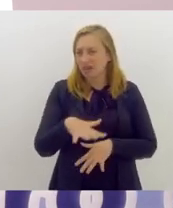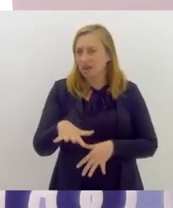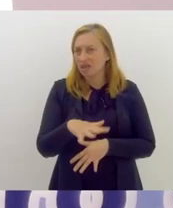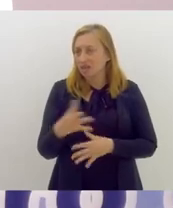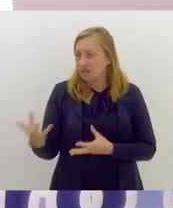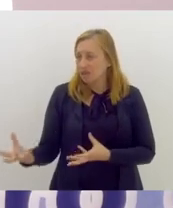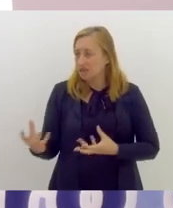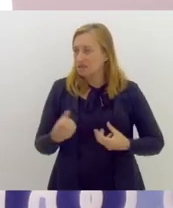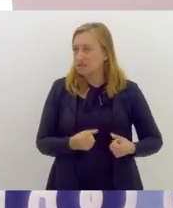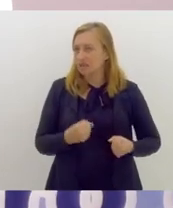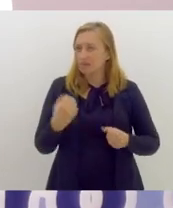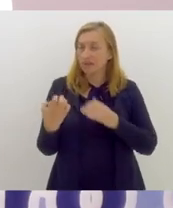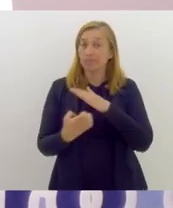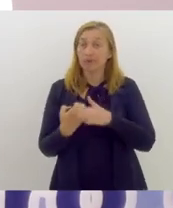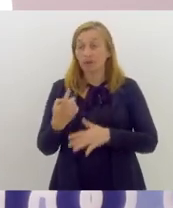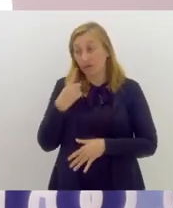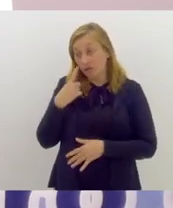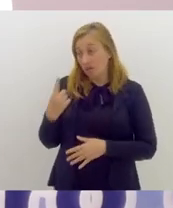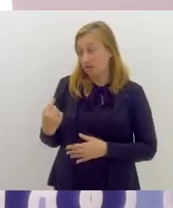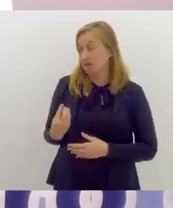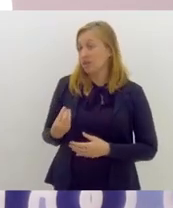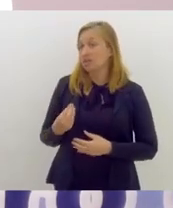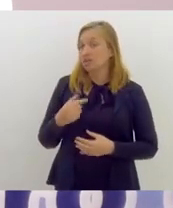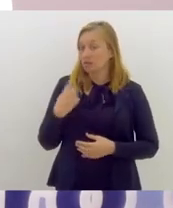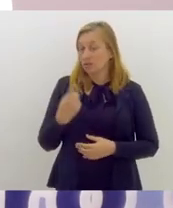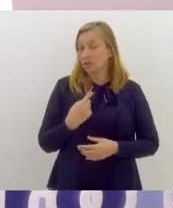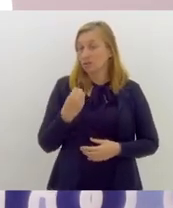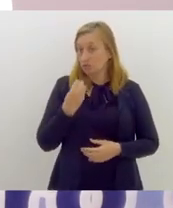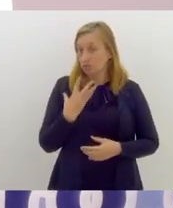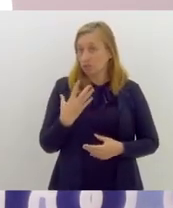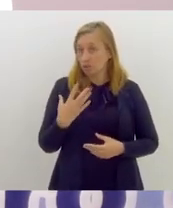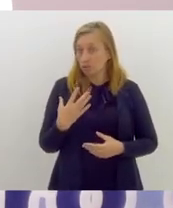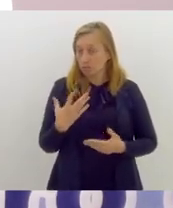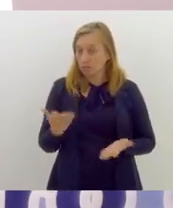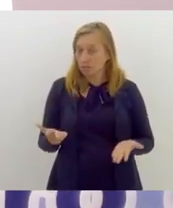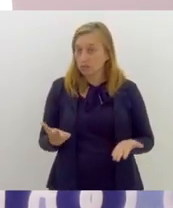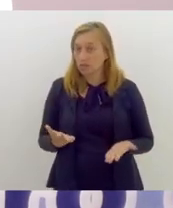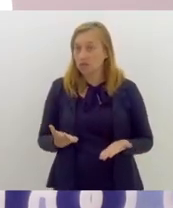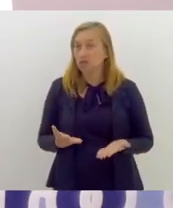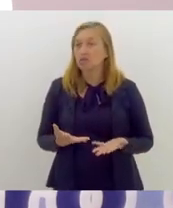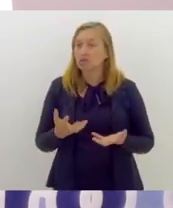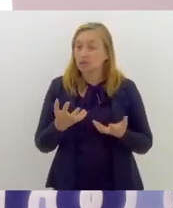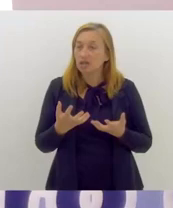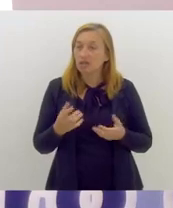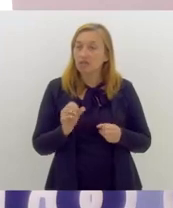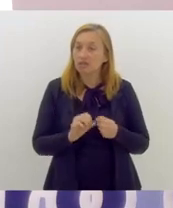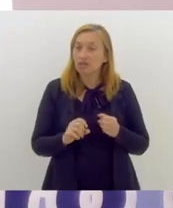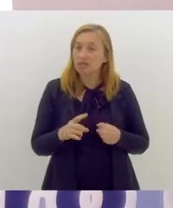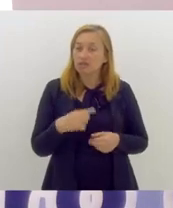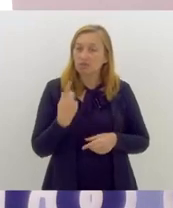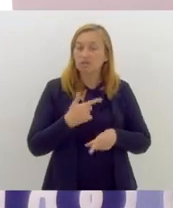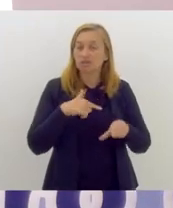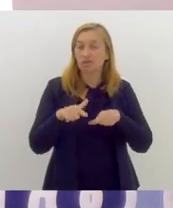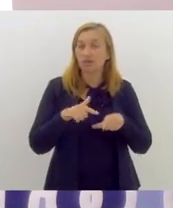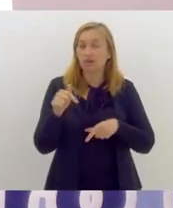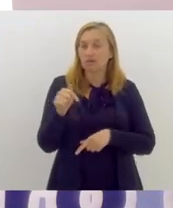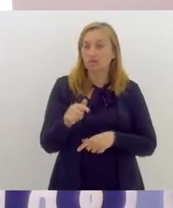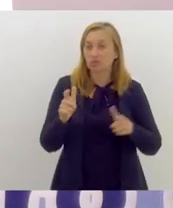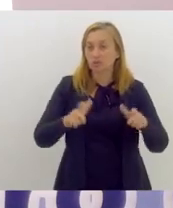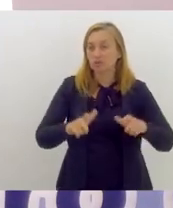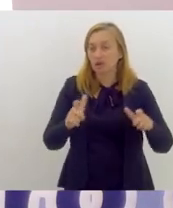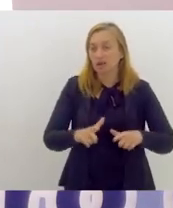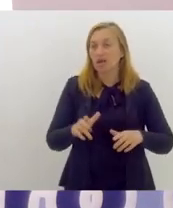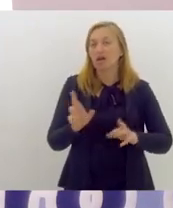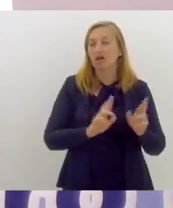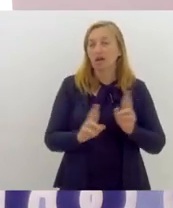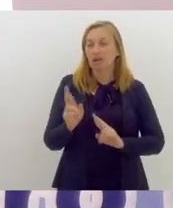recebe a empresa Olha estamos aqui de boa vontade que nós queremos fazer a nossa contrapartida em